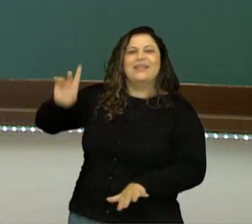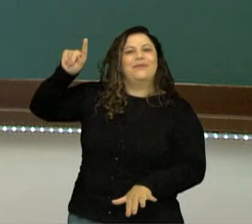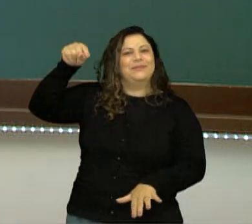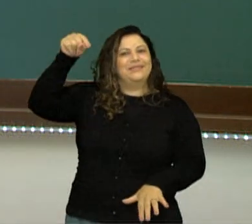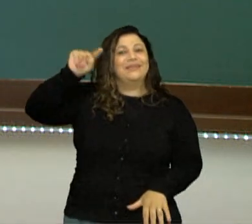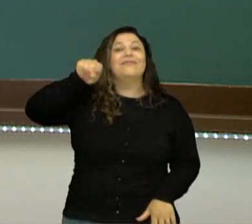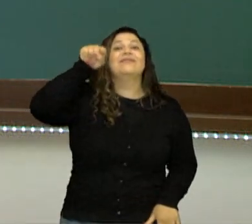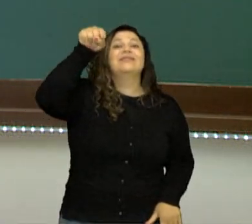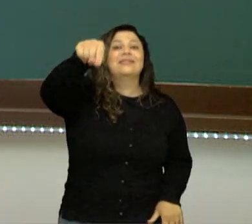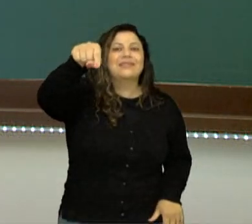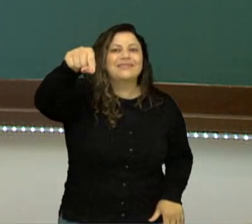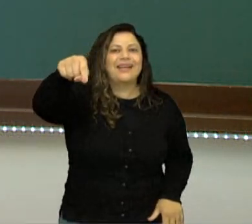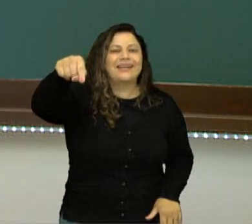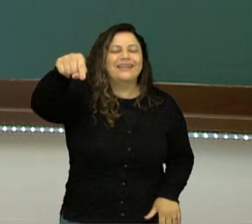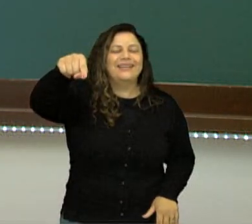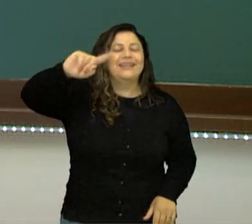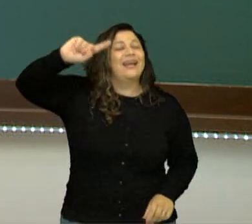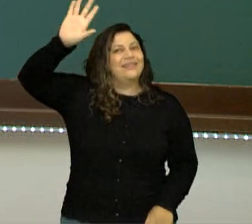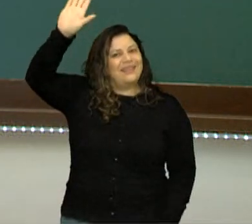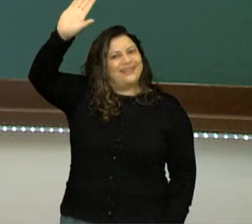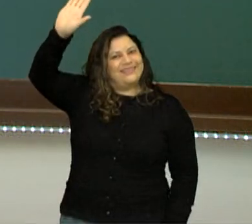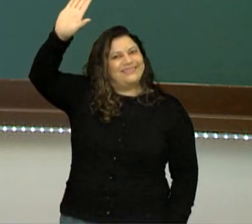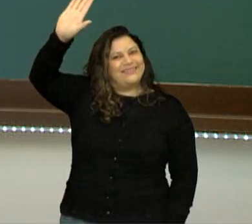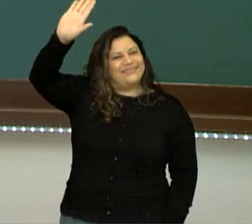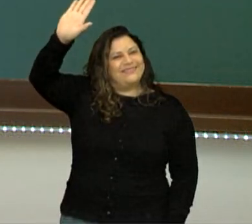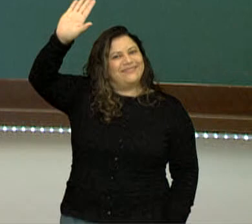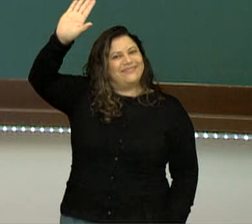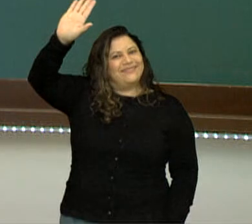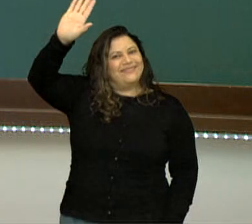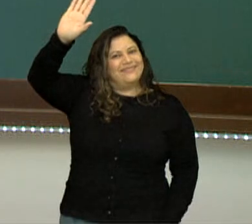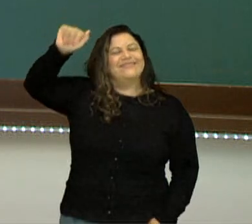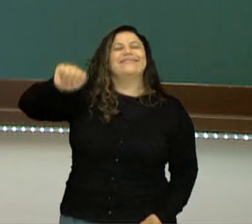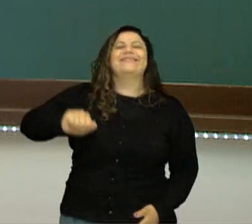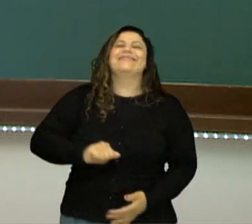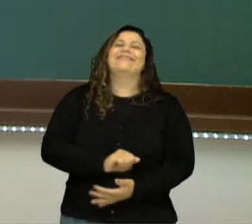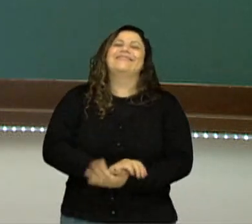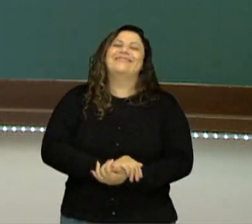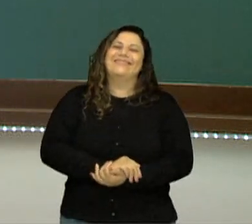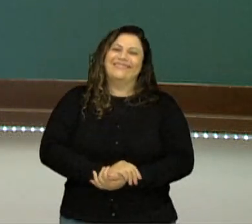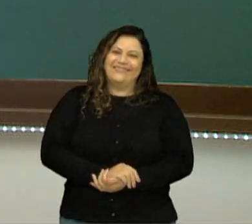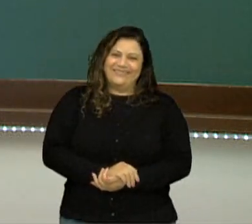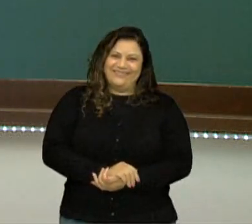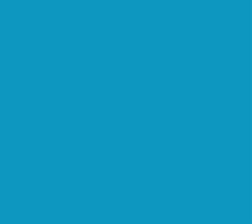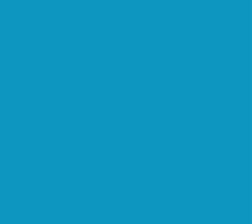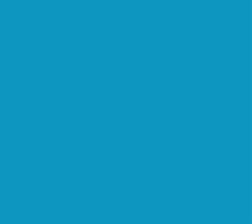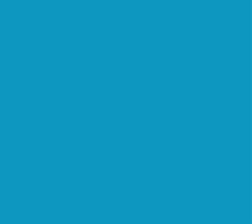vocês ficam aí e até mais! Tchau, tchau, tchau, tchau, tchau, tchau!